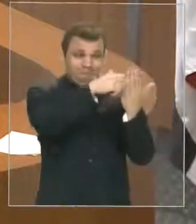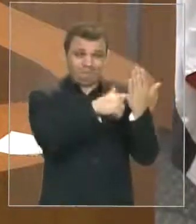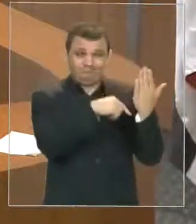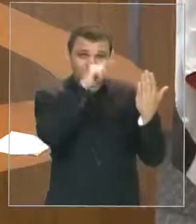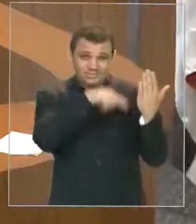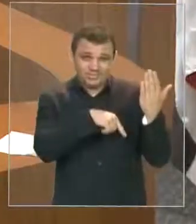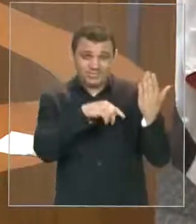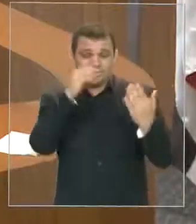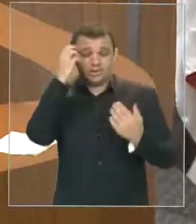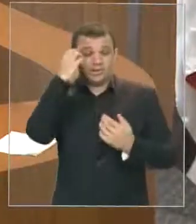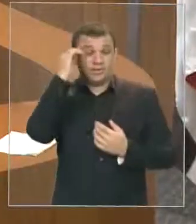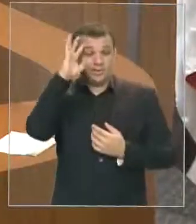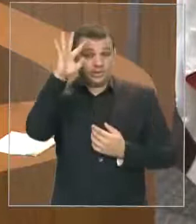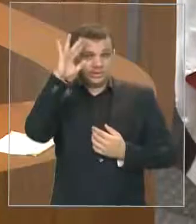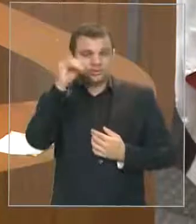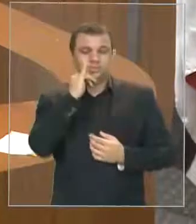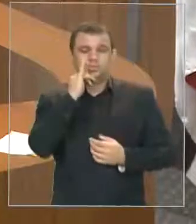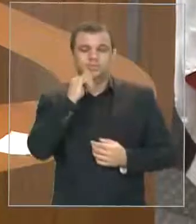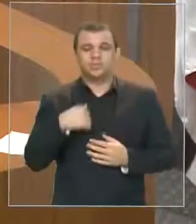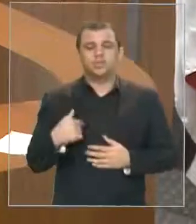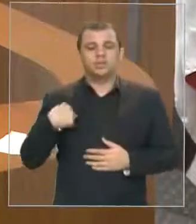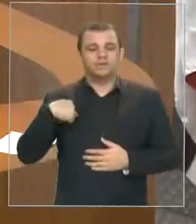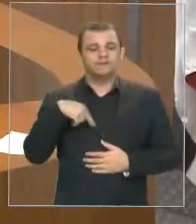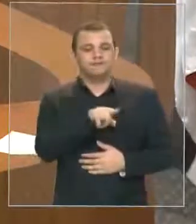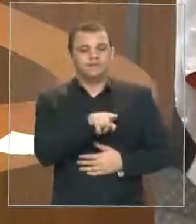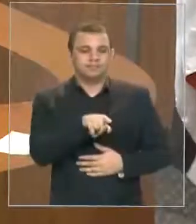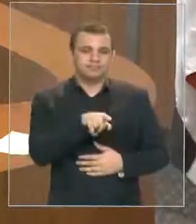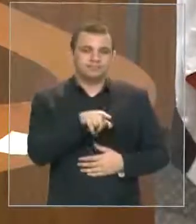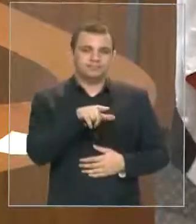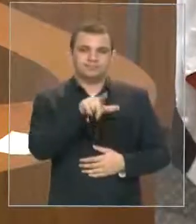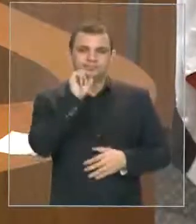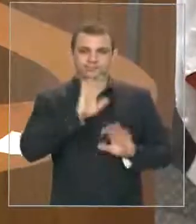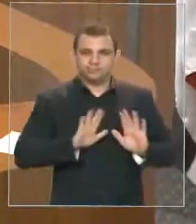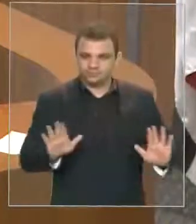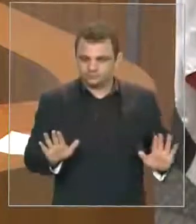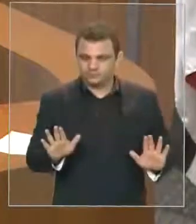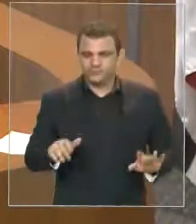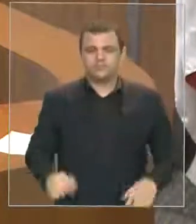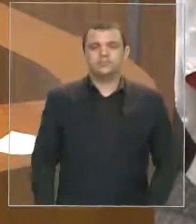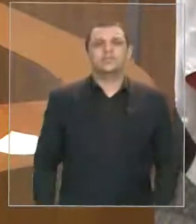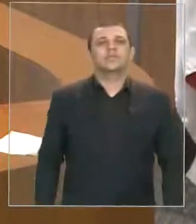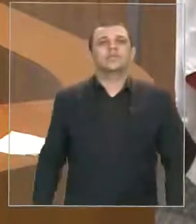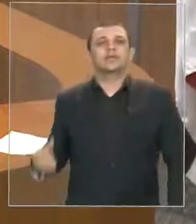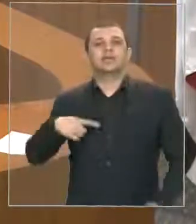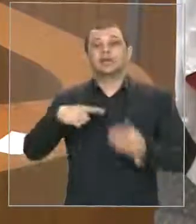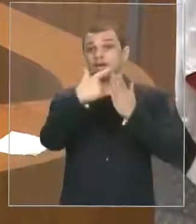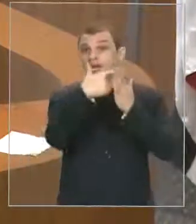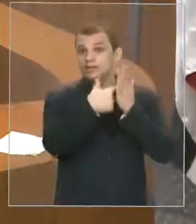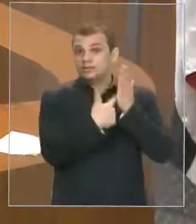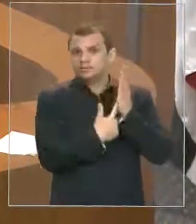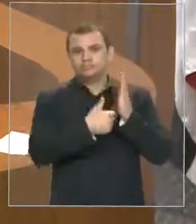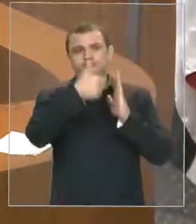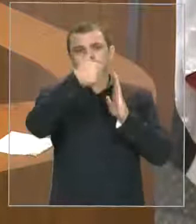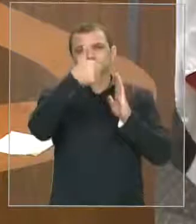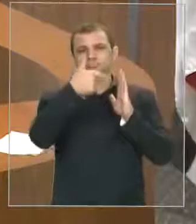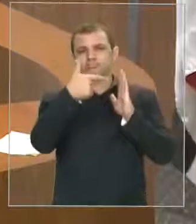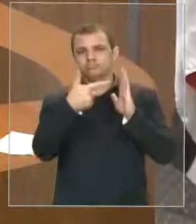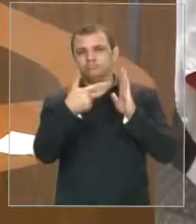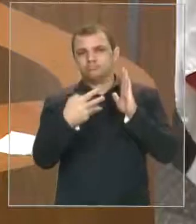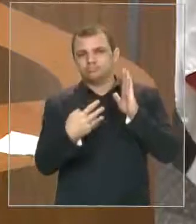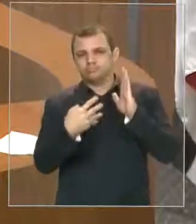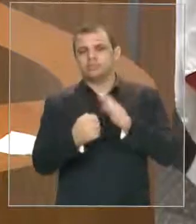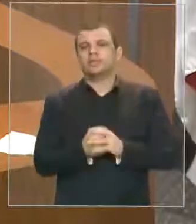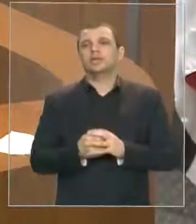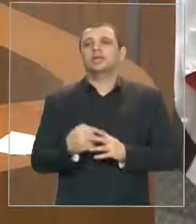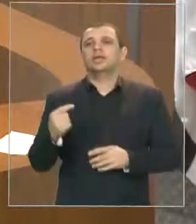façamos parte de um mesmo partido, e Vossa Excelência seja o quarto da lista, e na sua frente tem eu, o deputado Levi